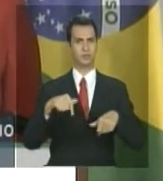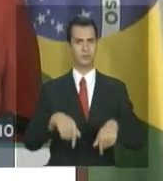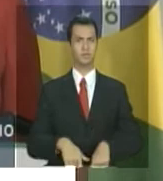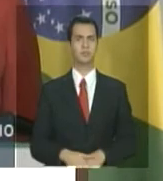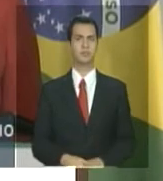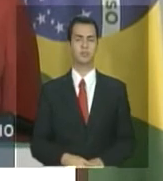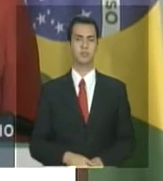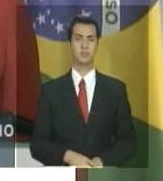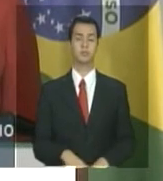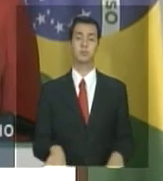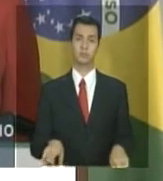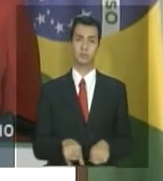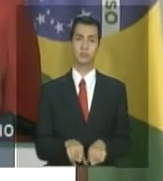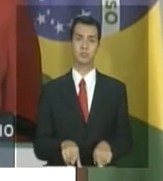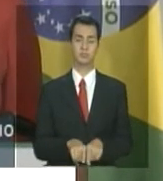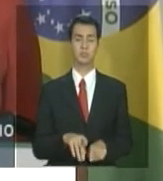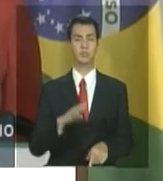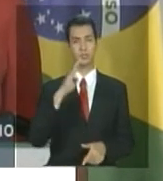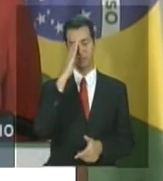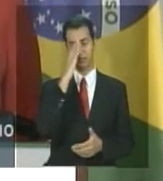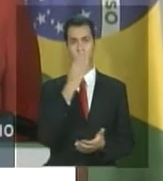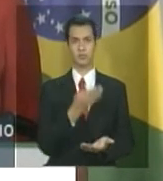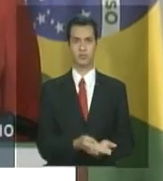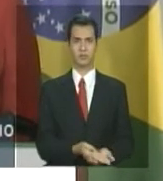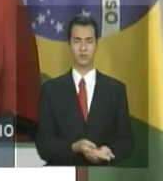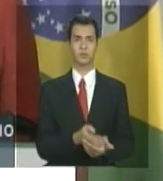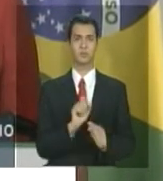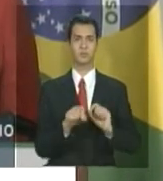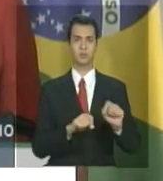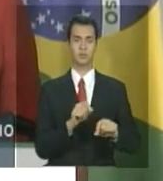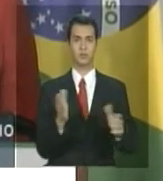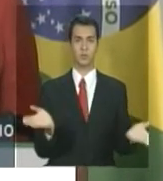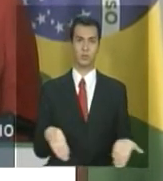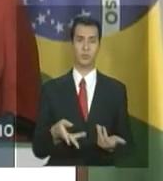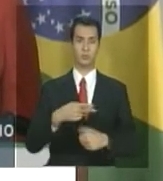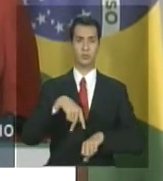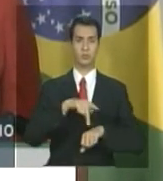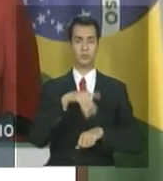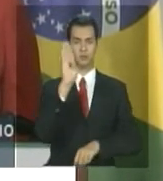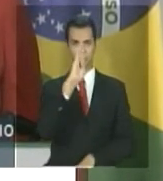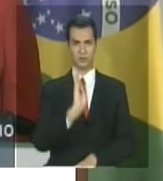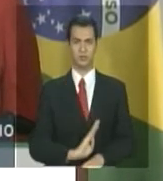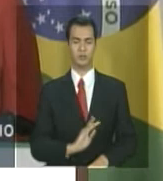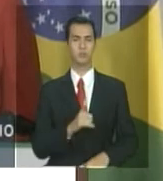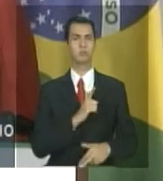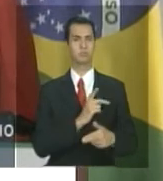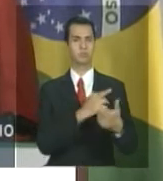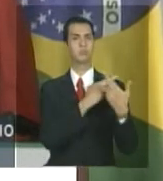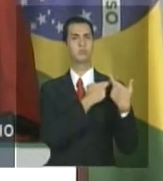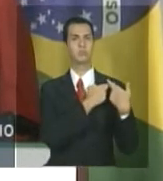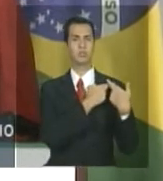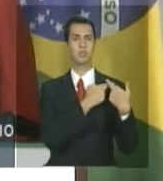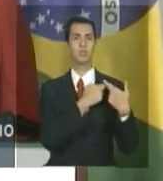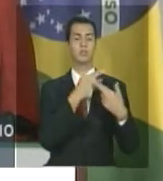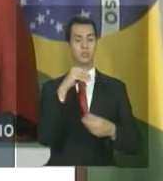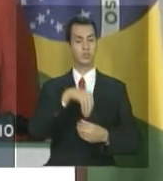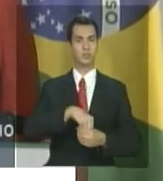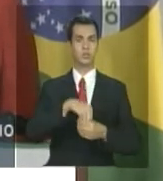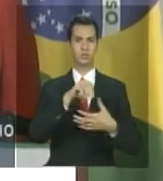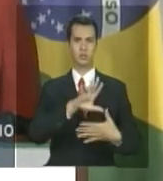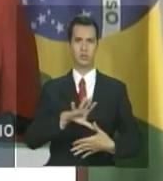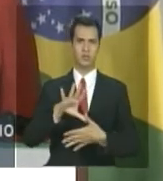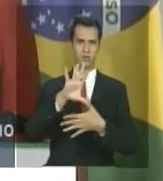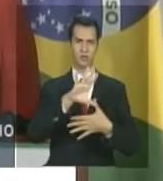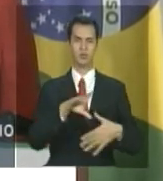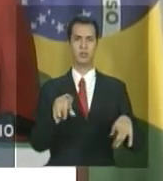e até pelo reconhecimento do papel que o Brasil hoje desempenha na sua região e